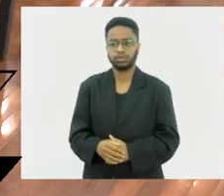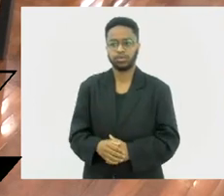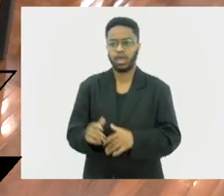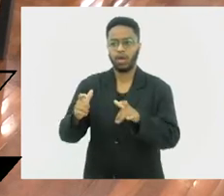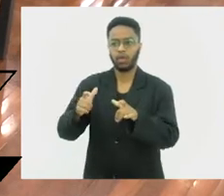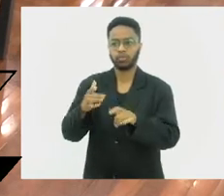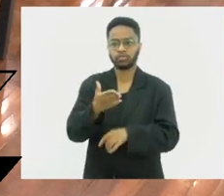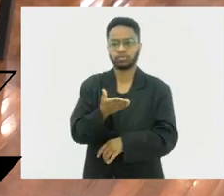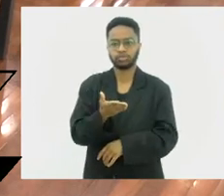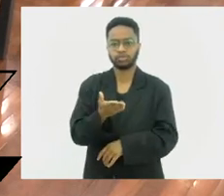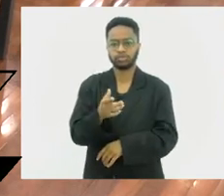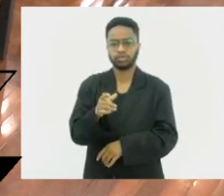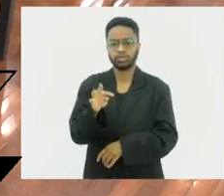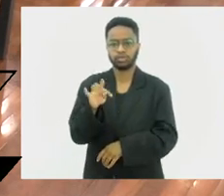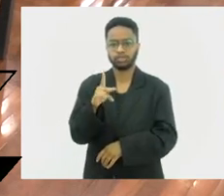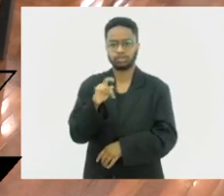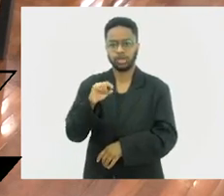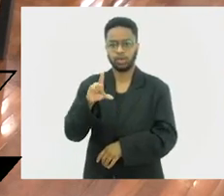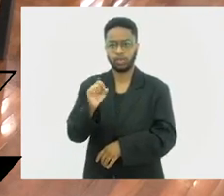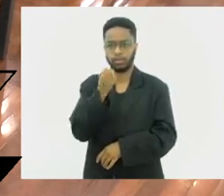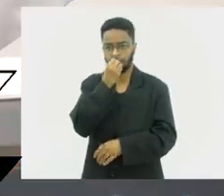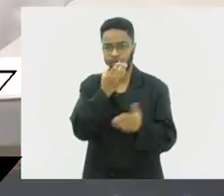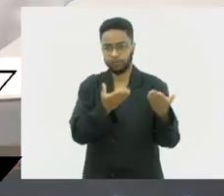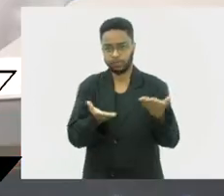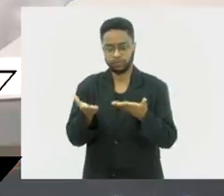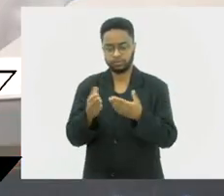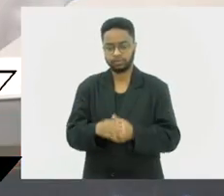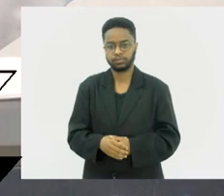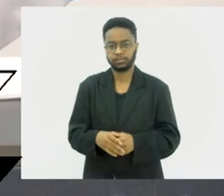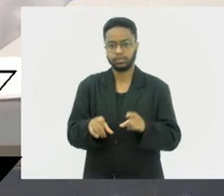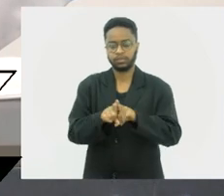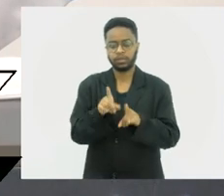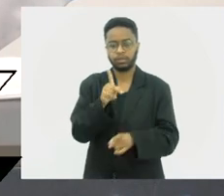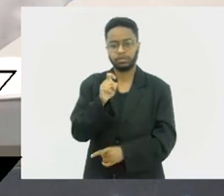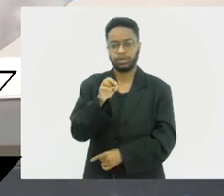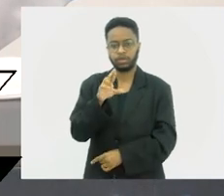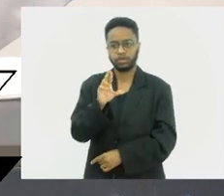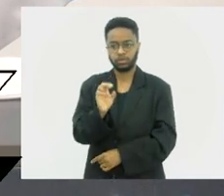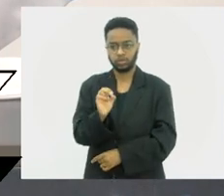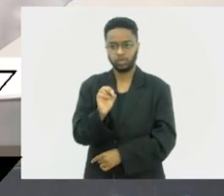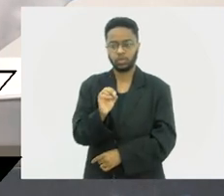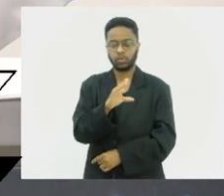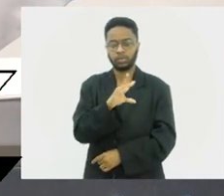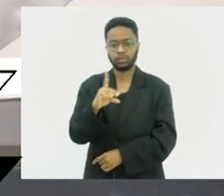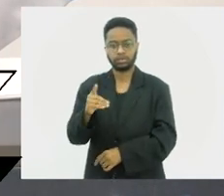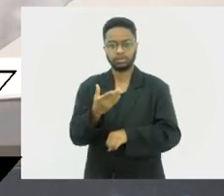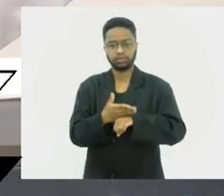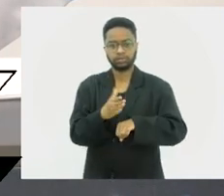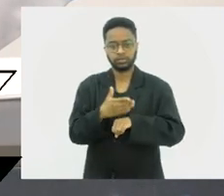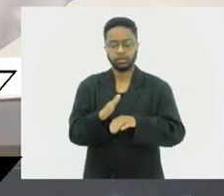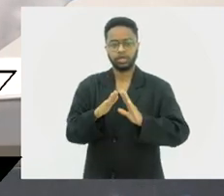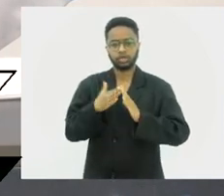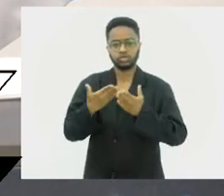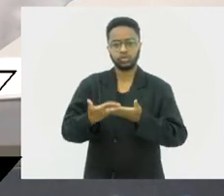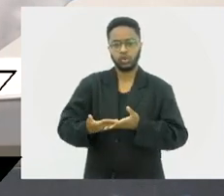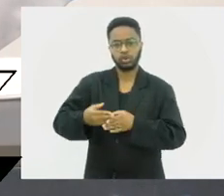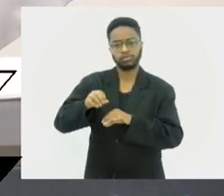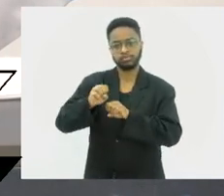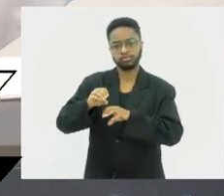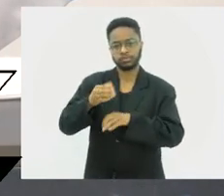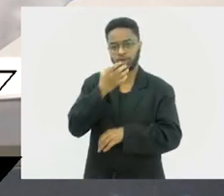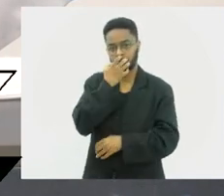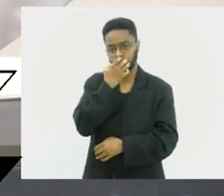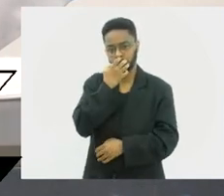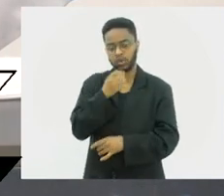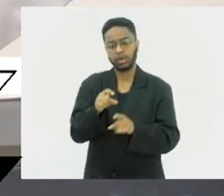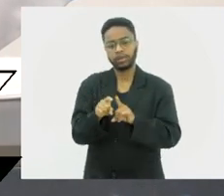Tiago? Bem-vindo, Tiago. Pedro Lobato, coordenador e treinador da Escola Lobato de Adestramento.